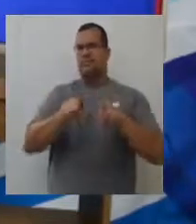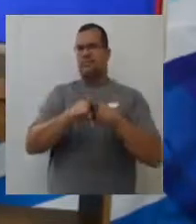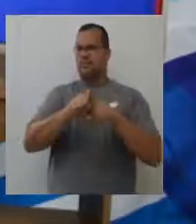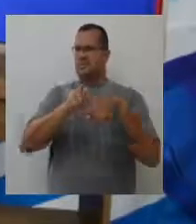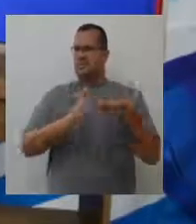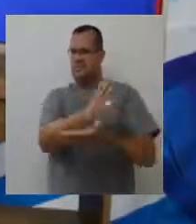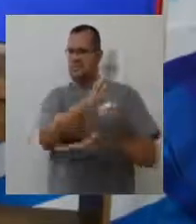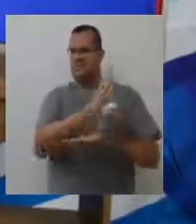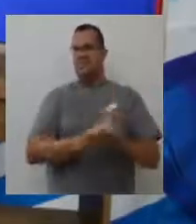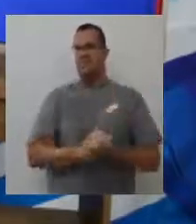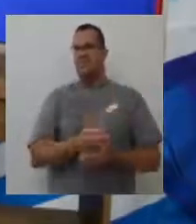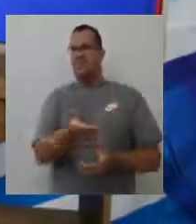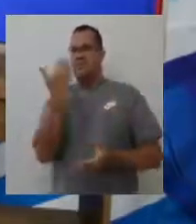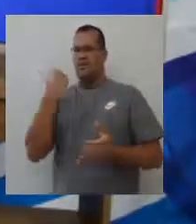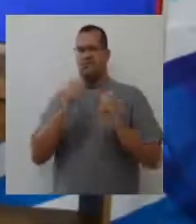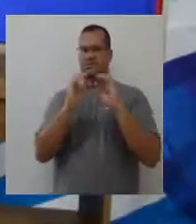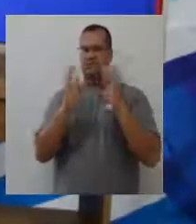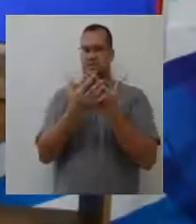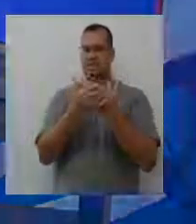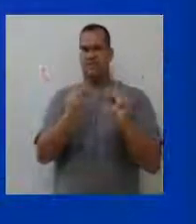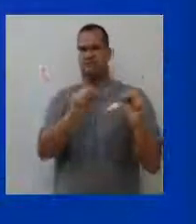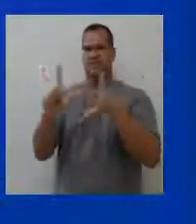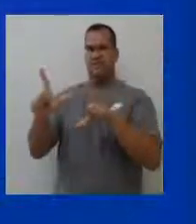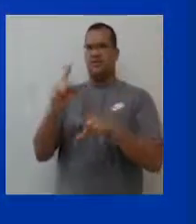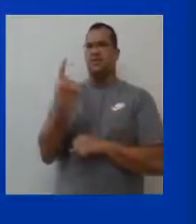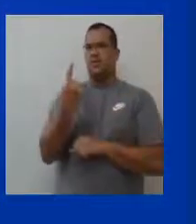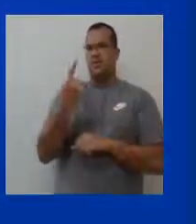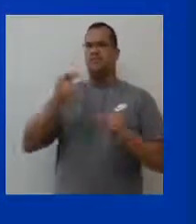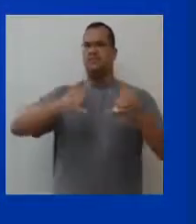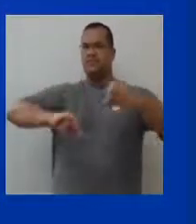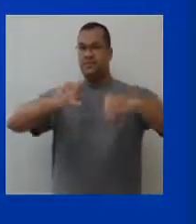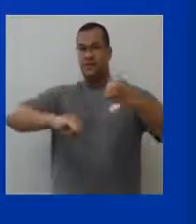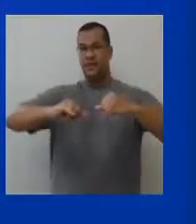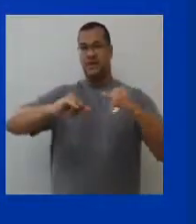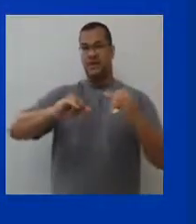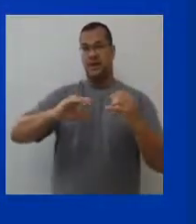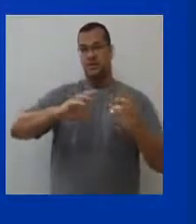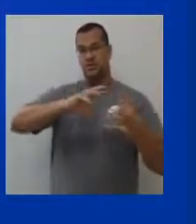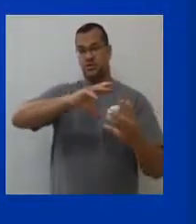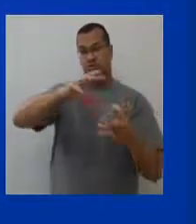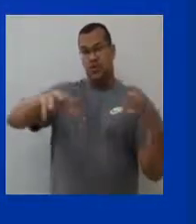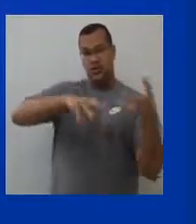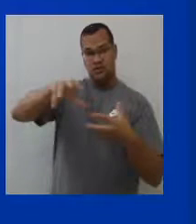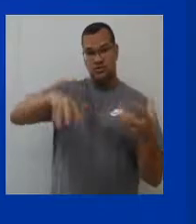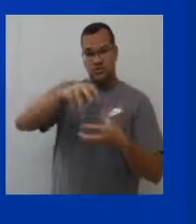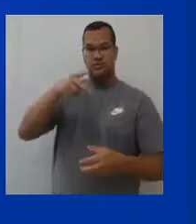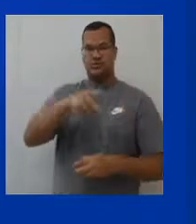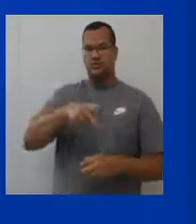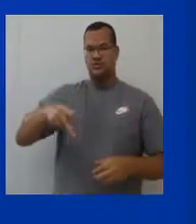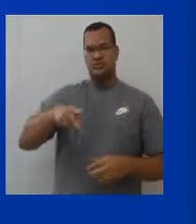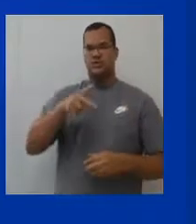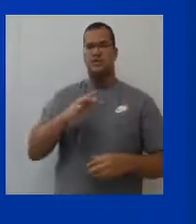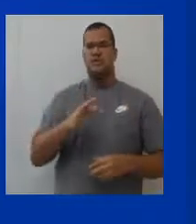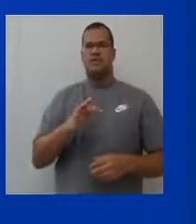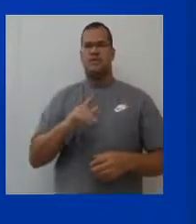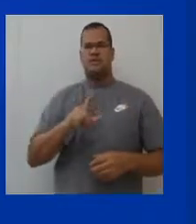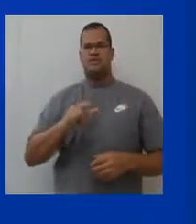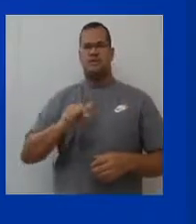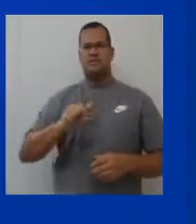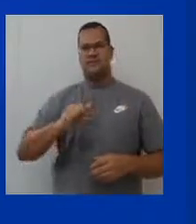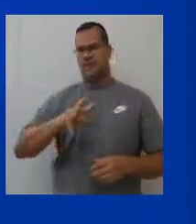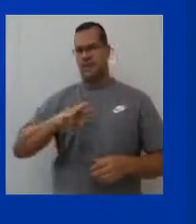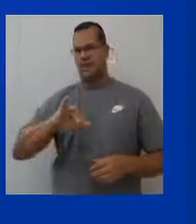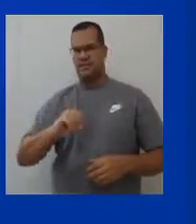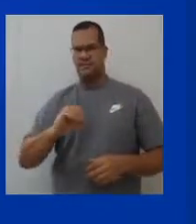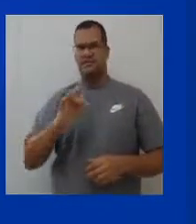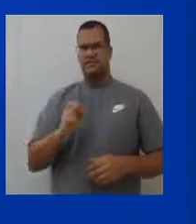aprovação. Vamos lá para o slide. Câmera 1, Química, soluções. Professor Flávio Ferreira, esse que vos fala